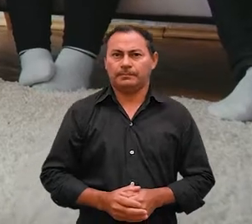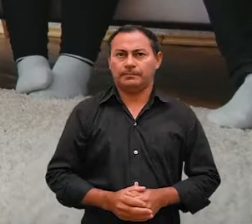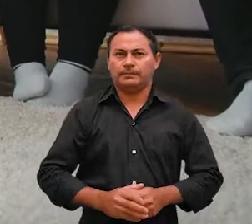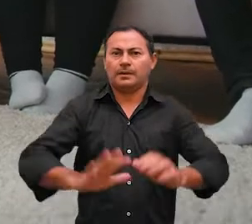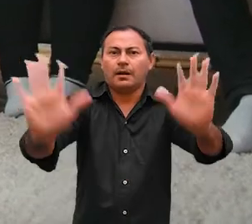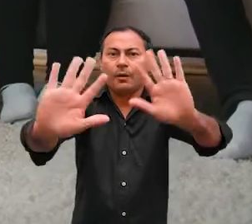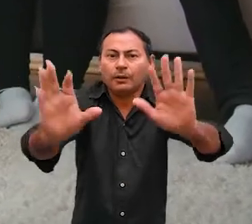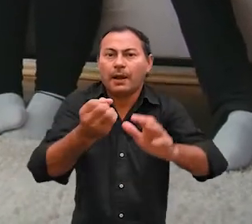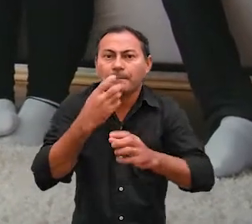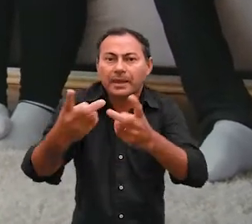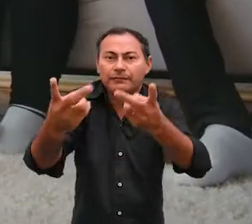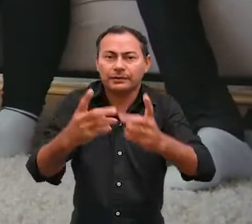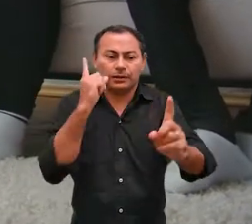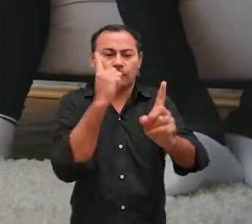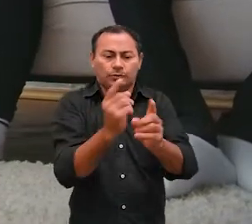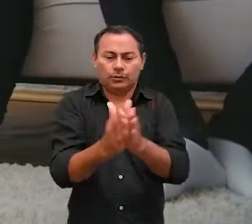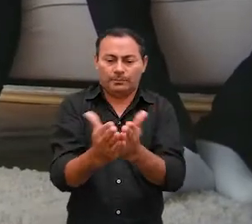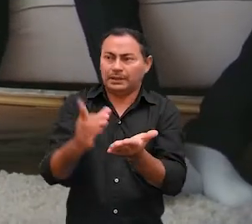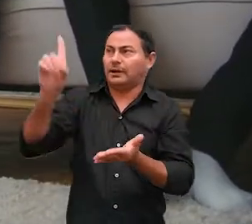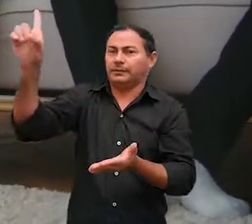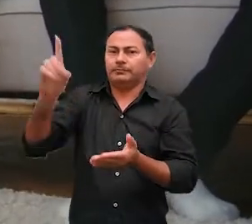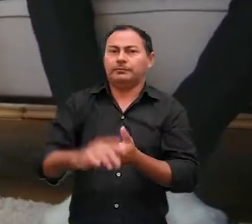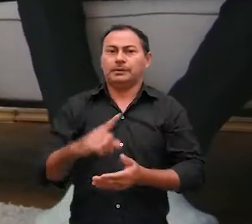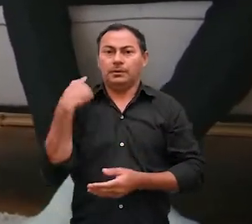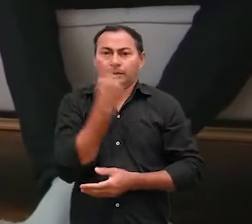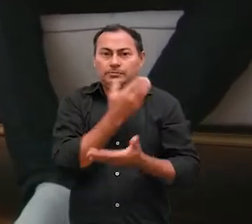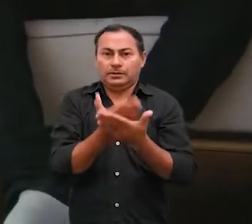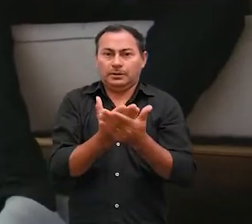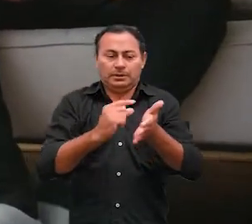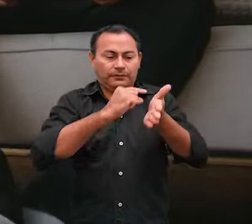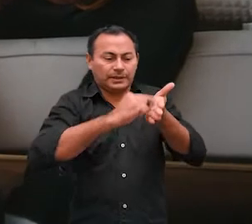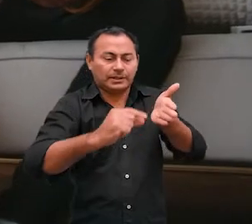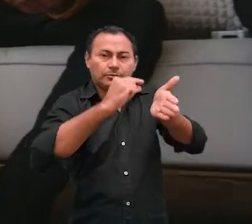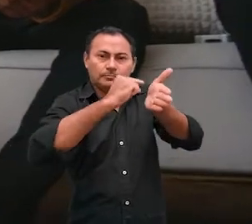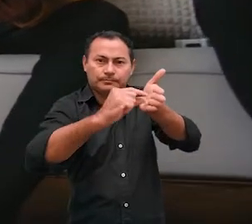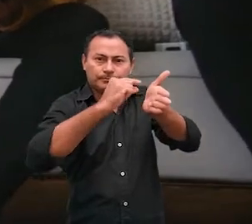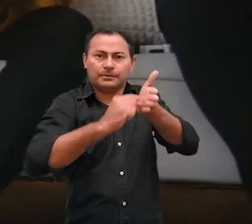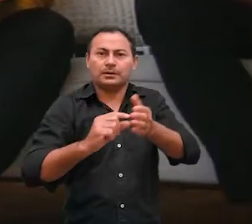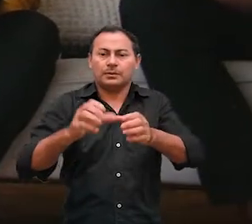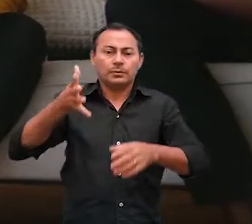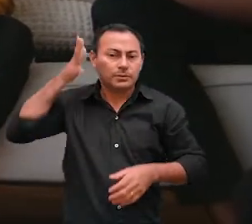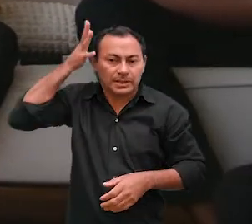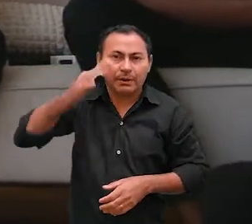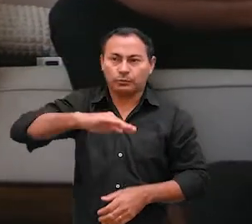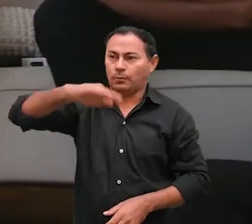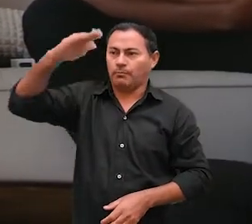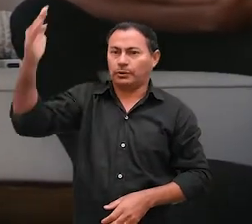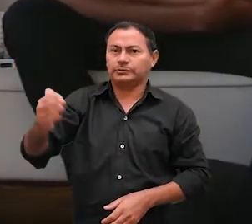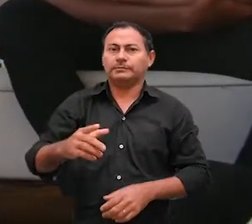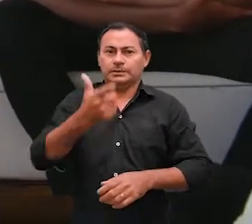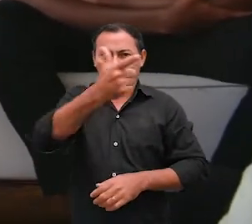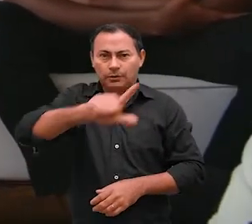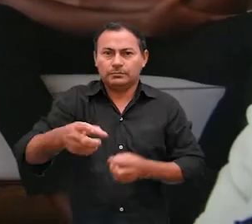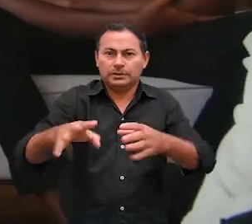o Olá seja bem-vindo ao encontro com uma palavra Estamos estudando o versículo por Versículo o sermão do Monte